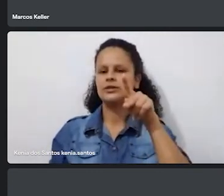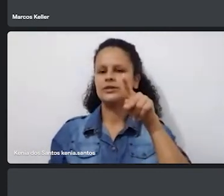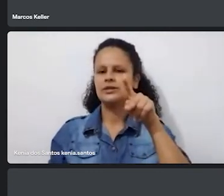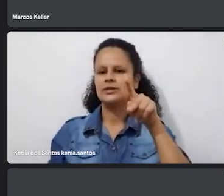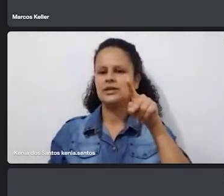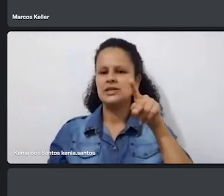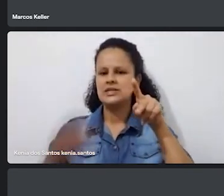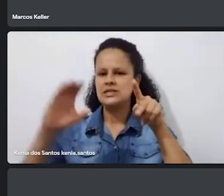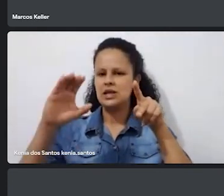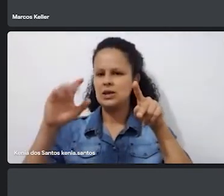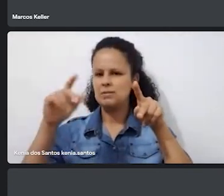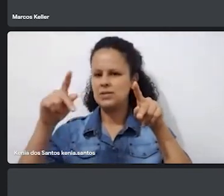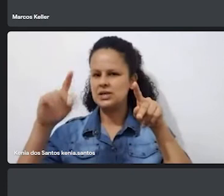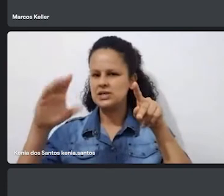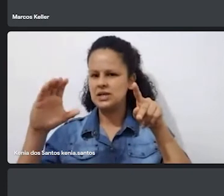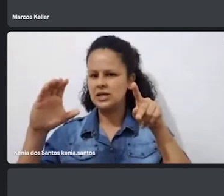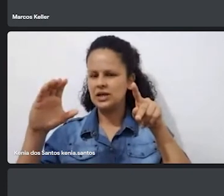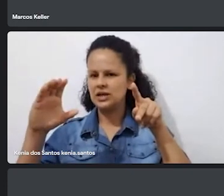CTC.